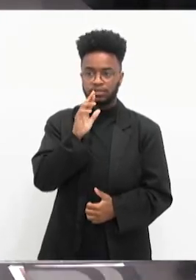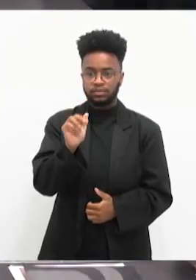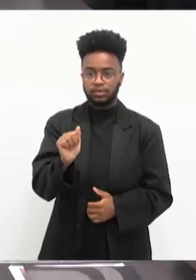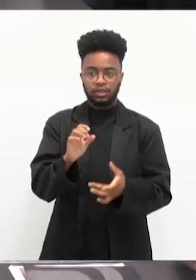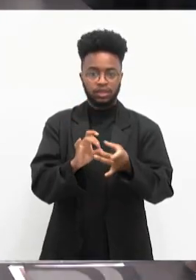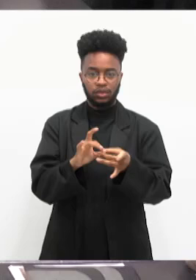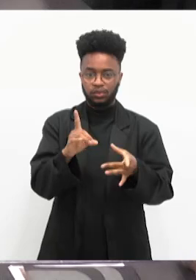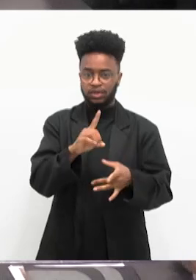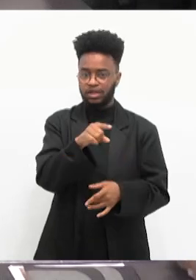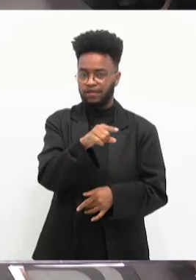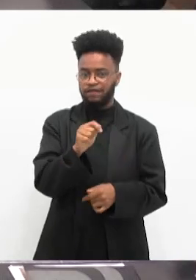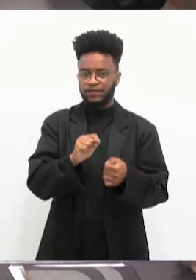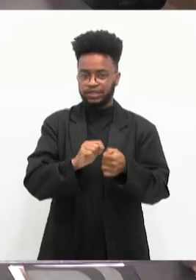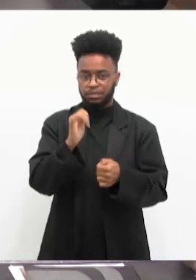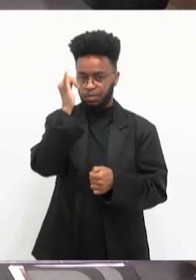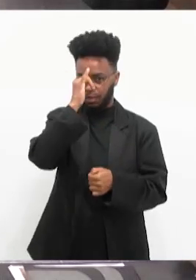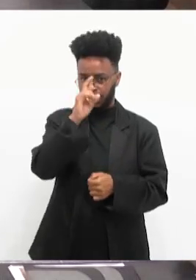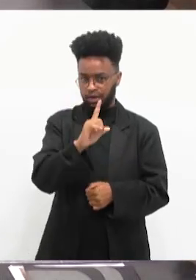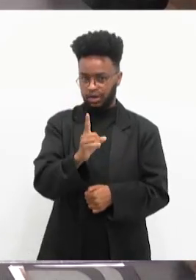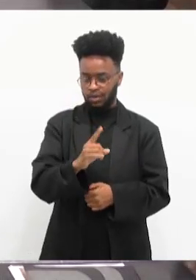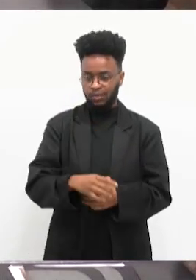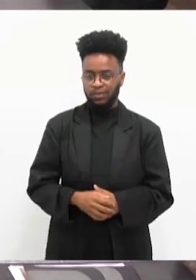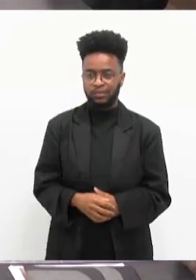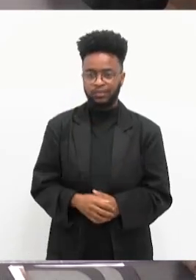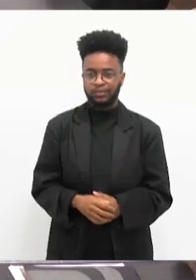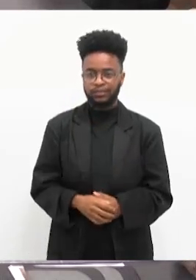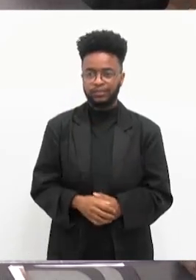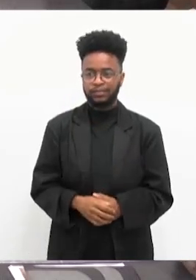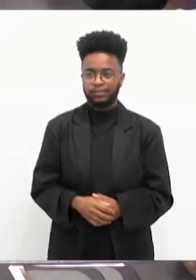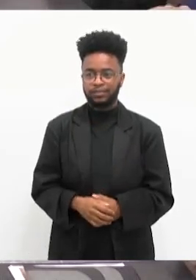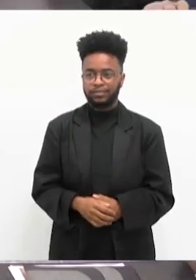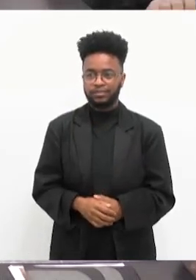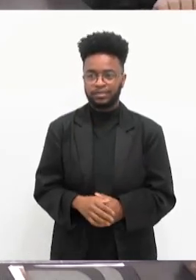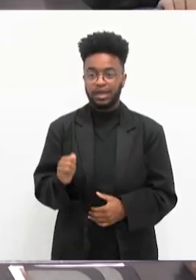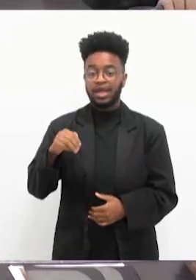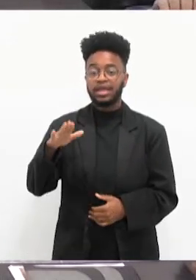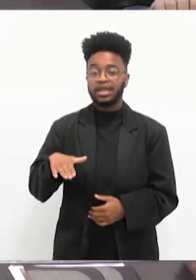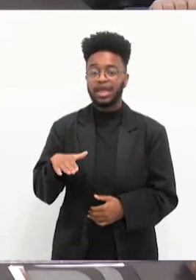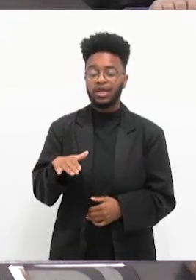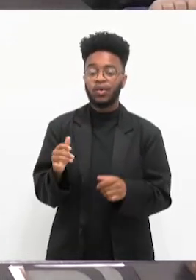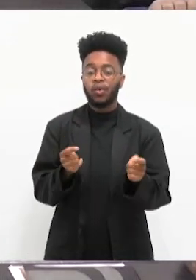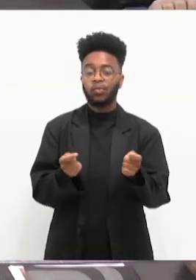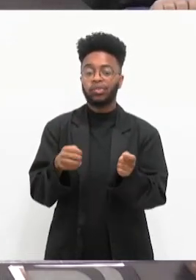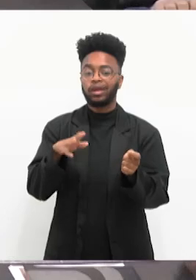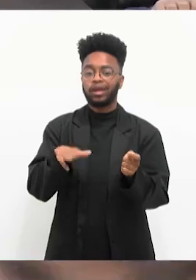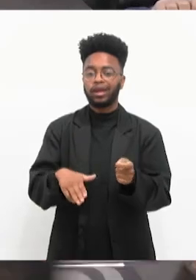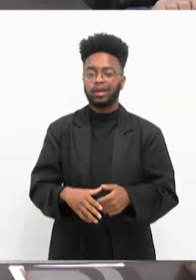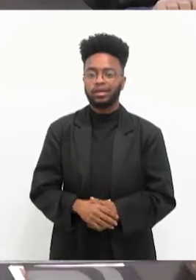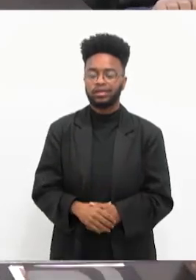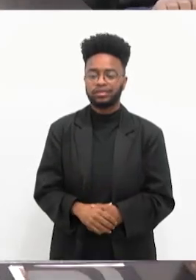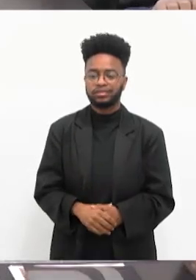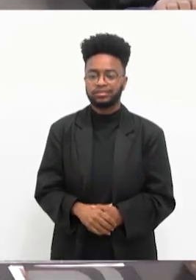fazer bobagem, não. Hein? Ao contrário. Quem que segura quem nessa brincadeira aí, né?